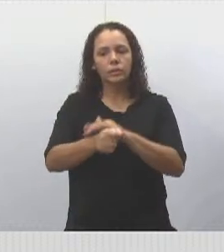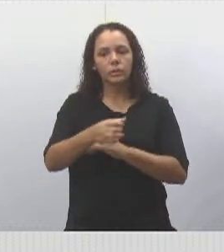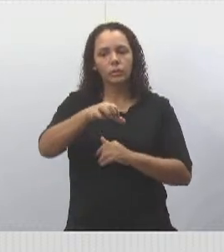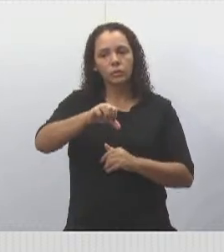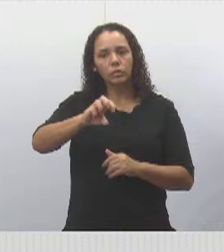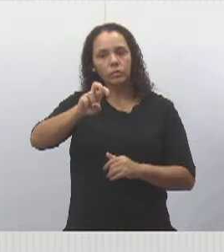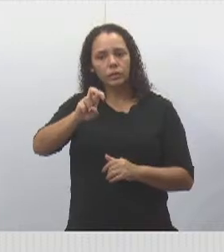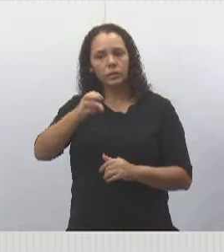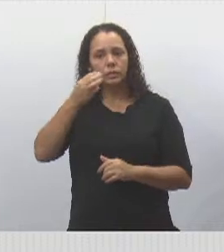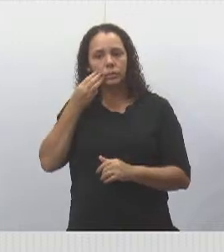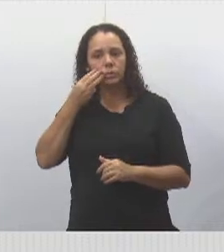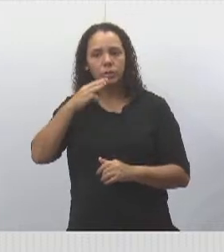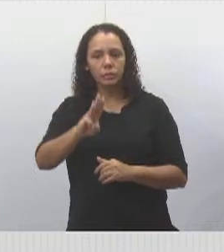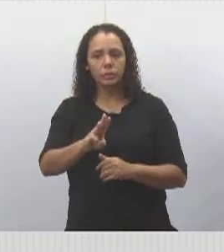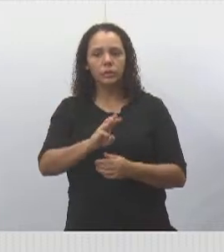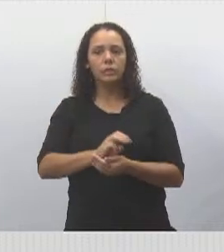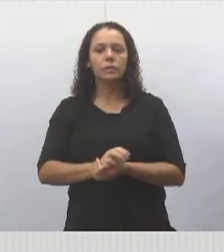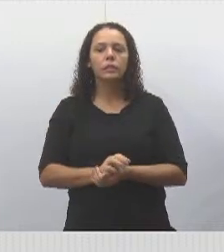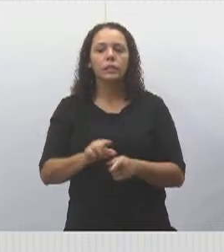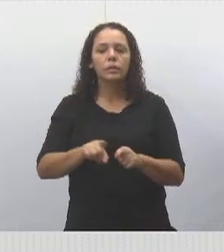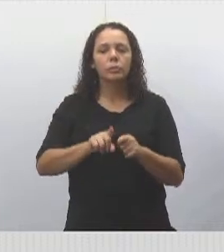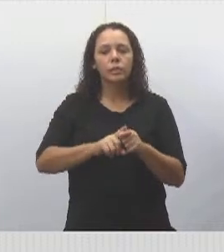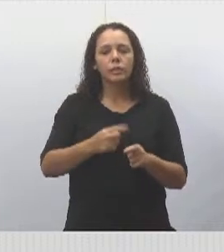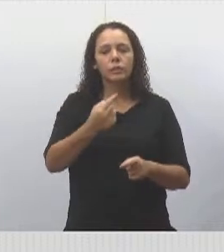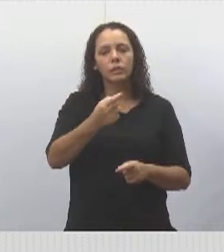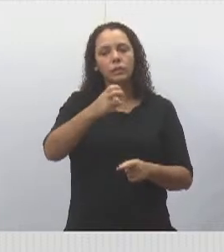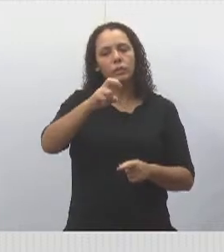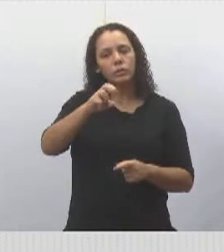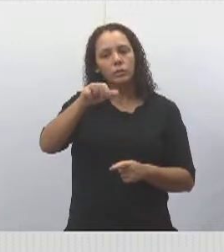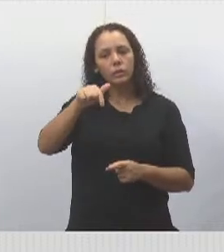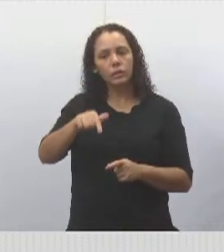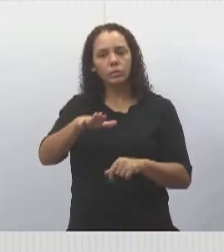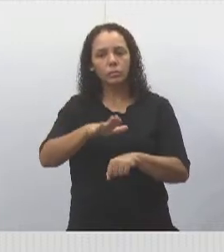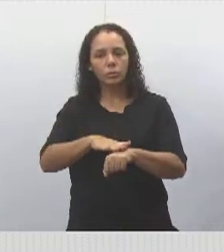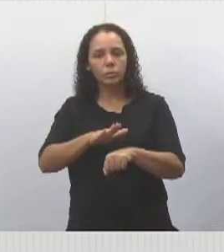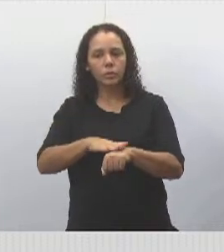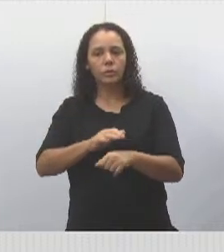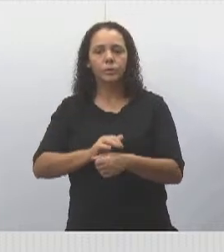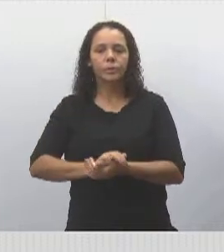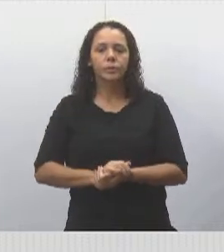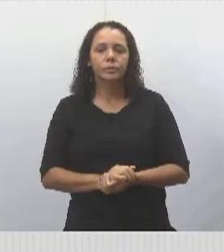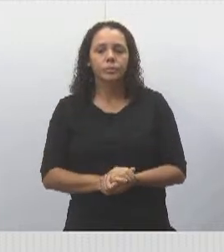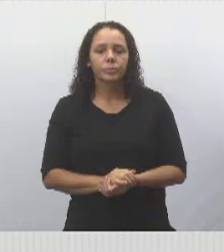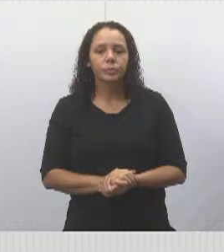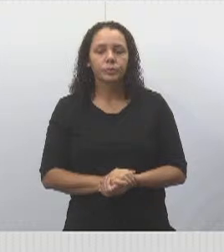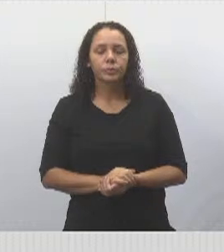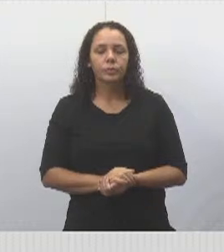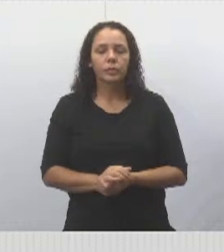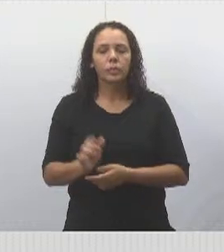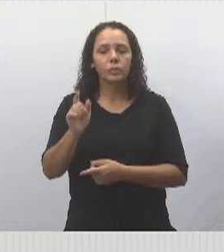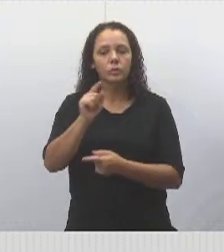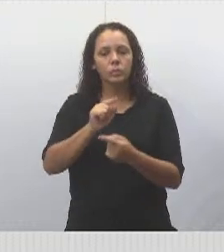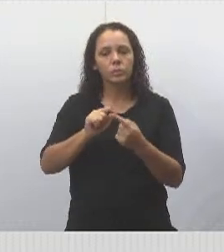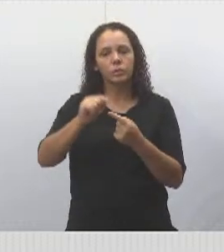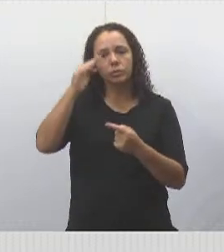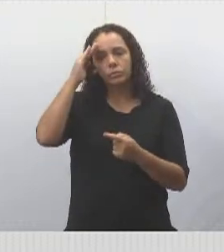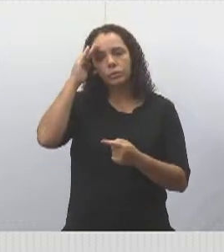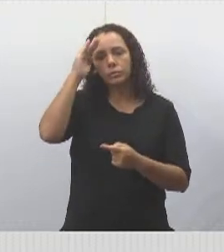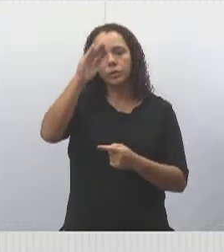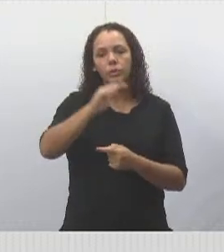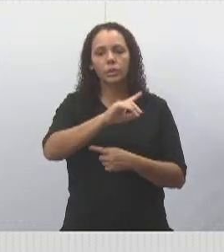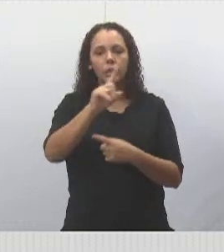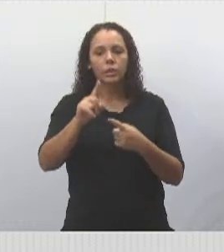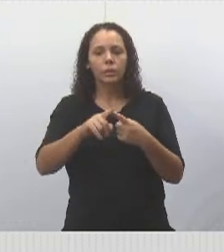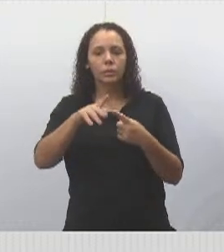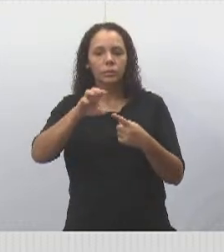e 157 de administração própria. Pode passar. As principais ações, a